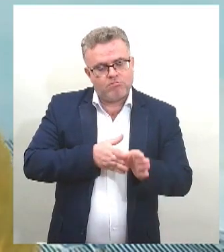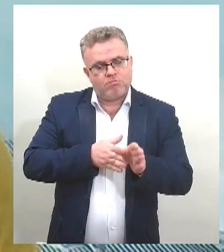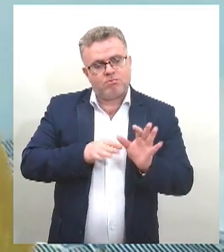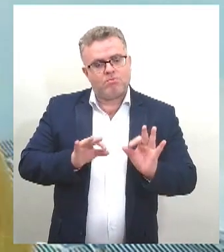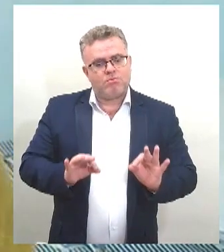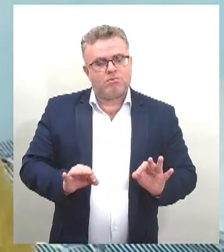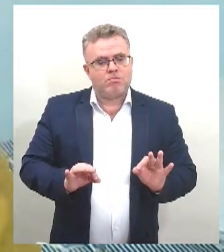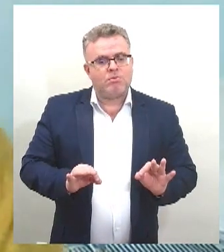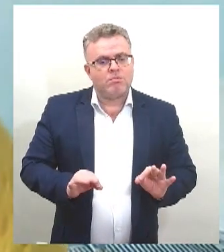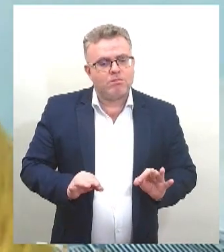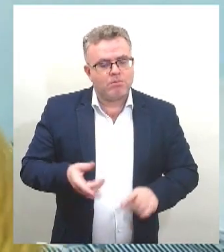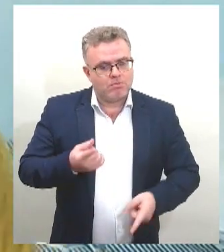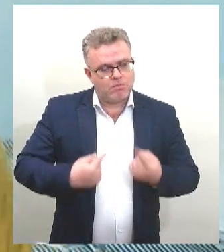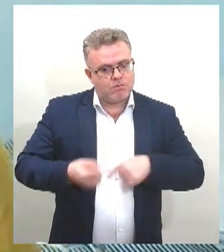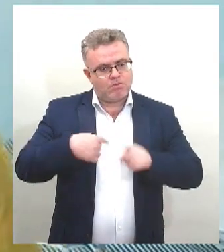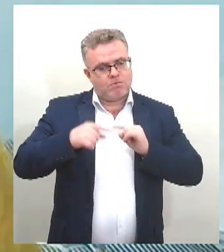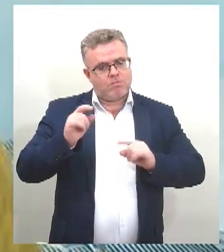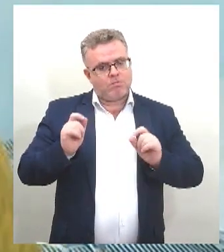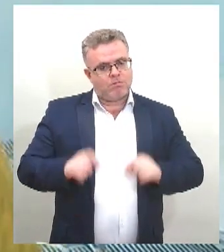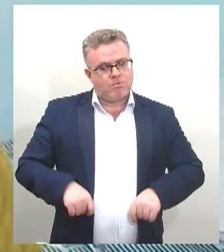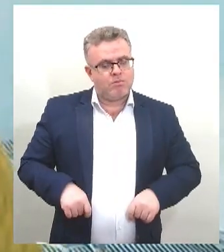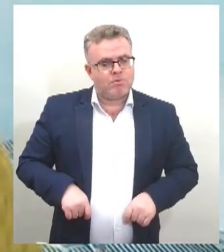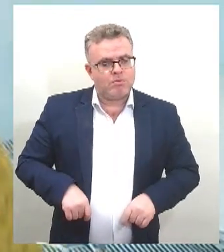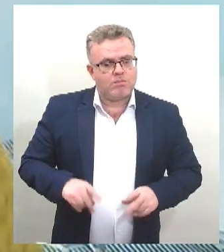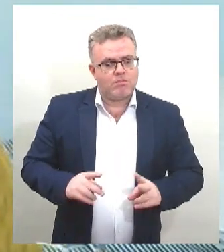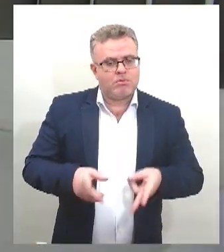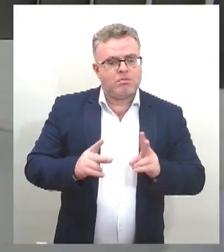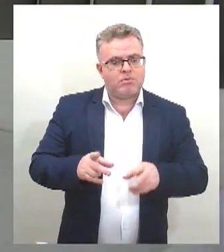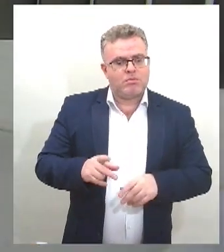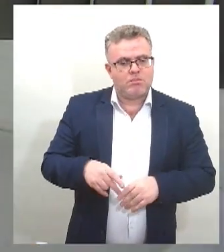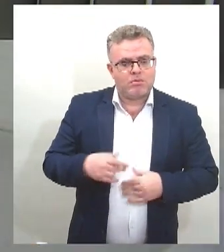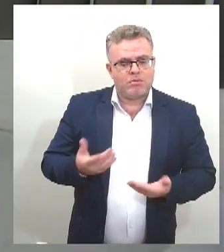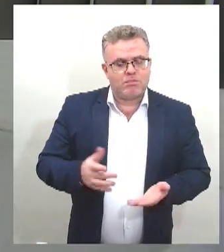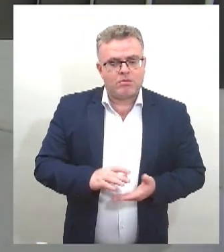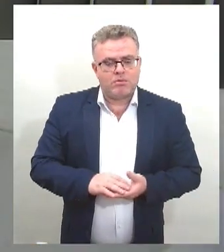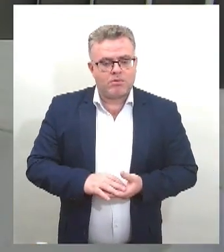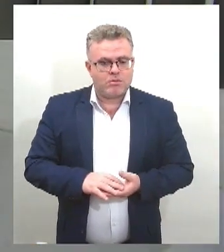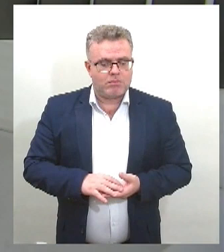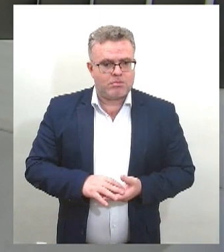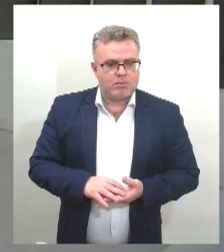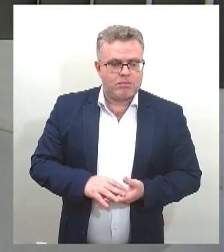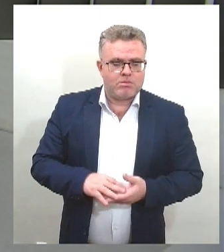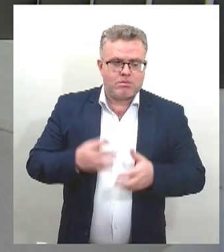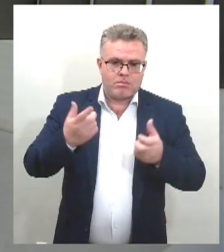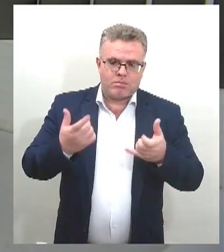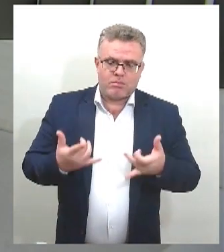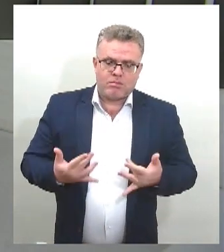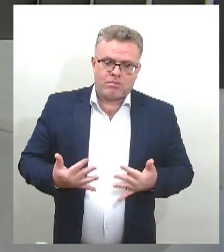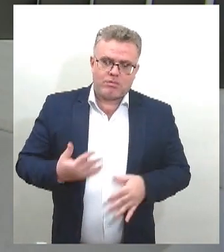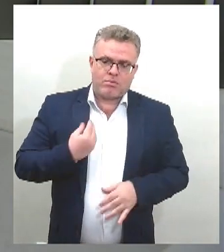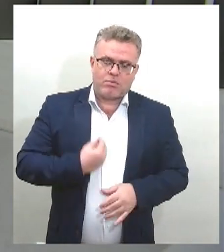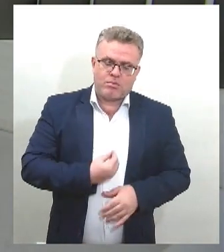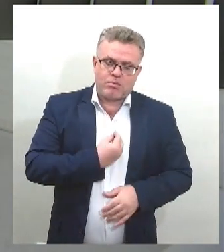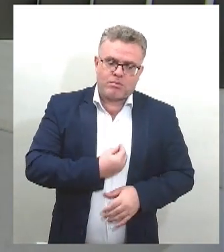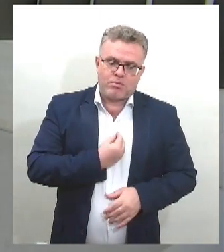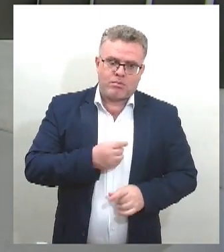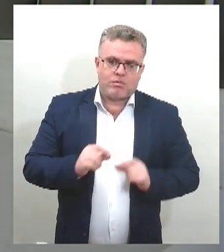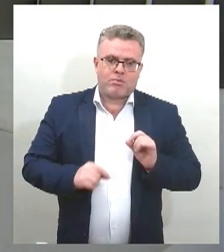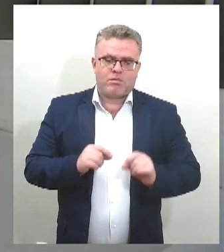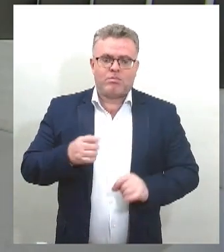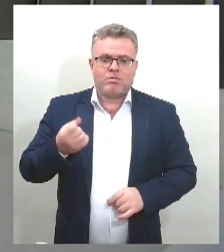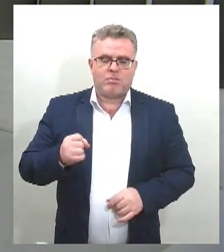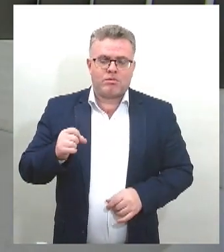intelectual, né, de toda a província na época. E o que é que a gente pode falar dessa participação de Sergipe